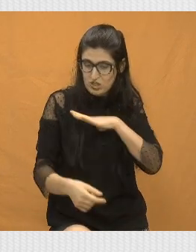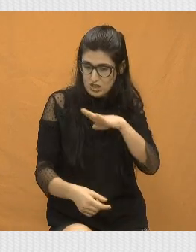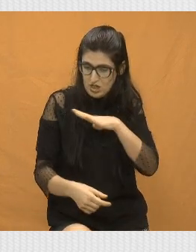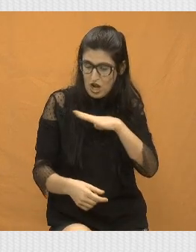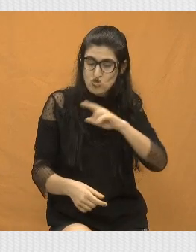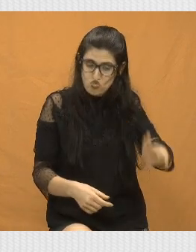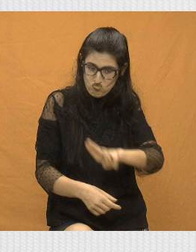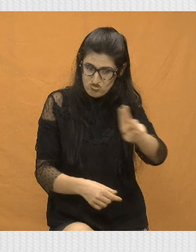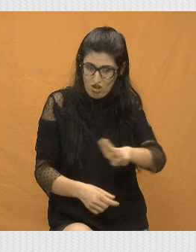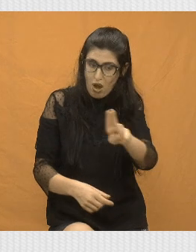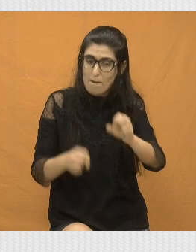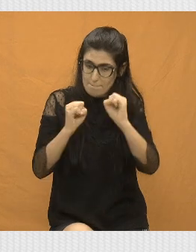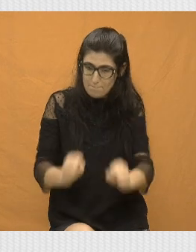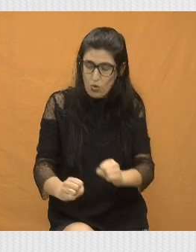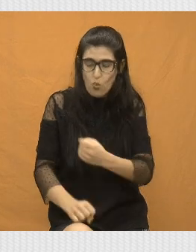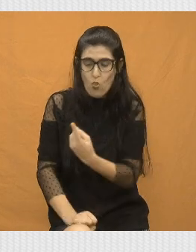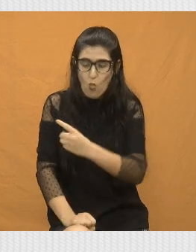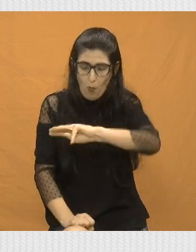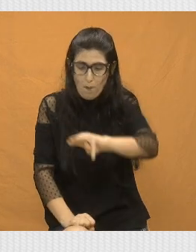perceber,